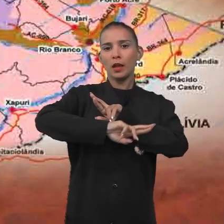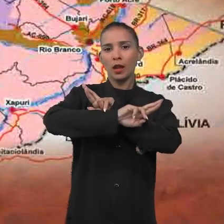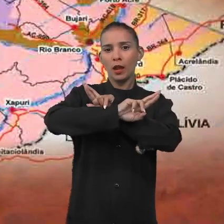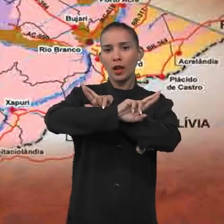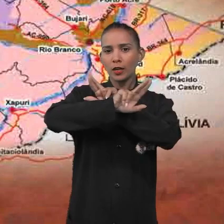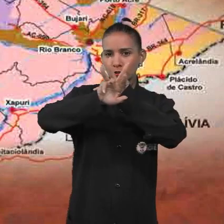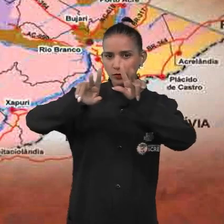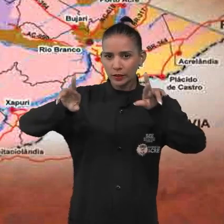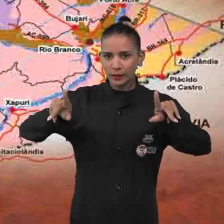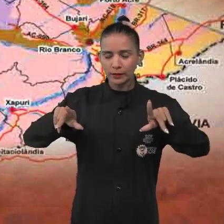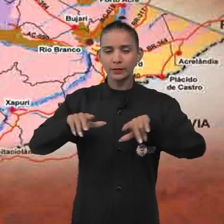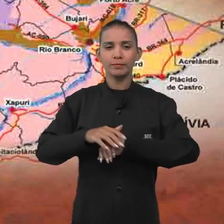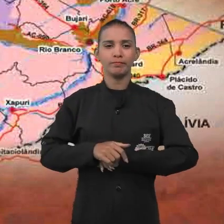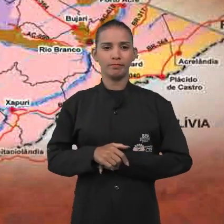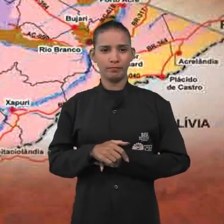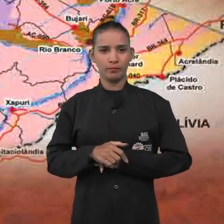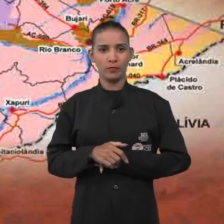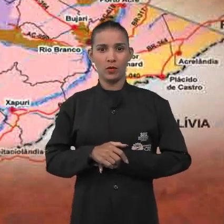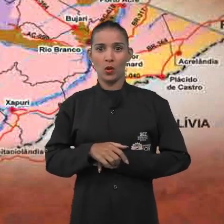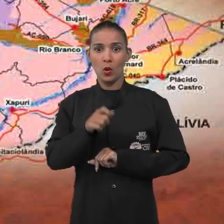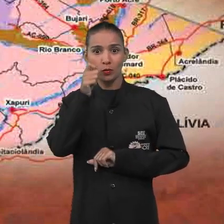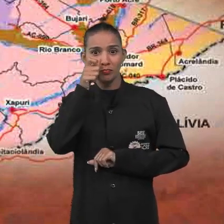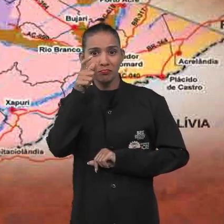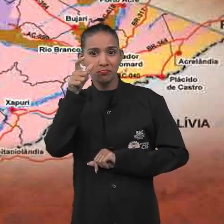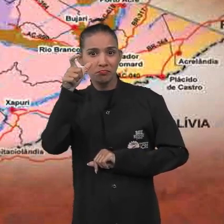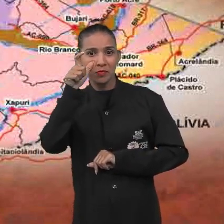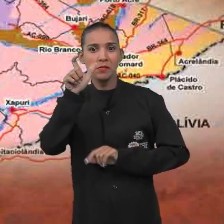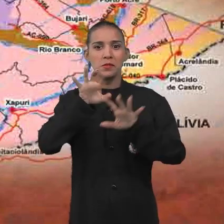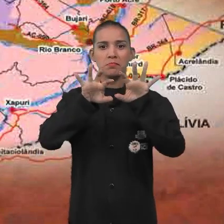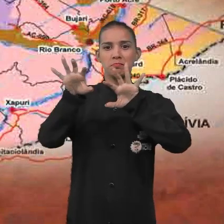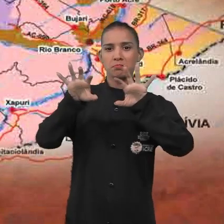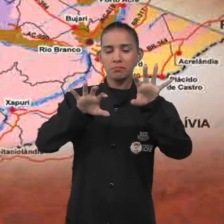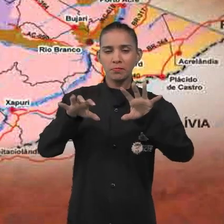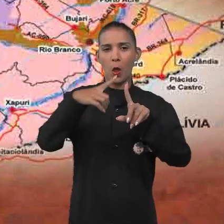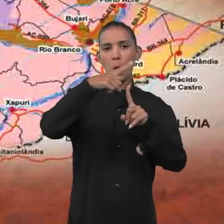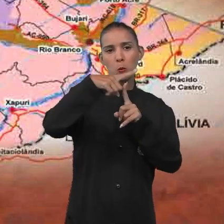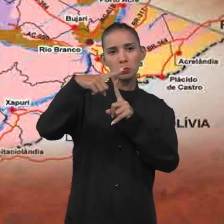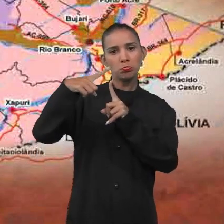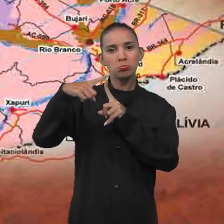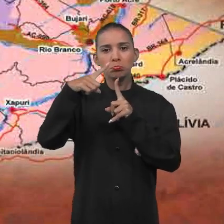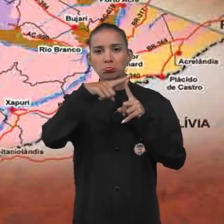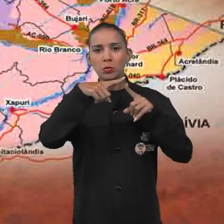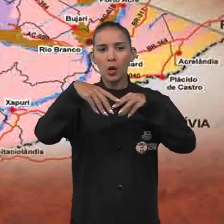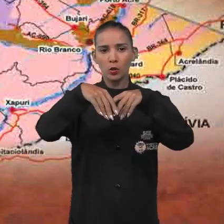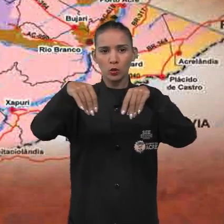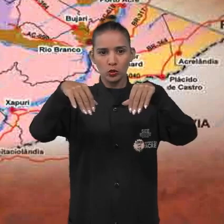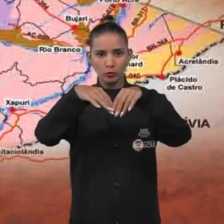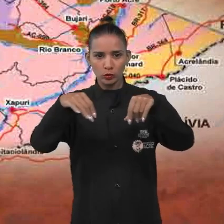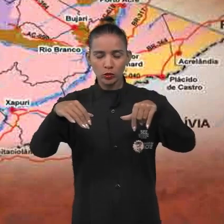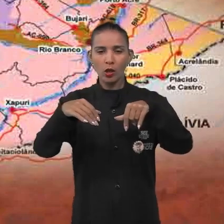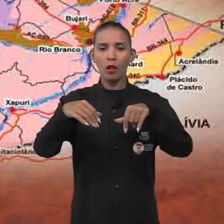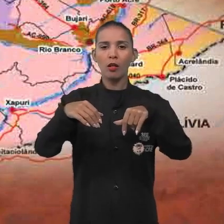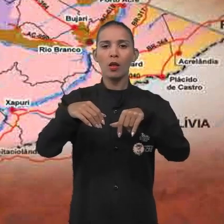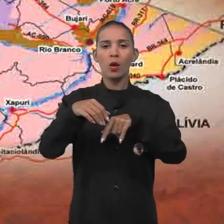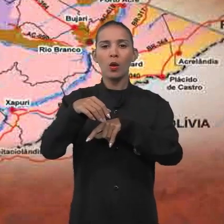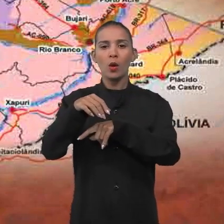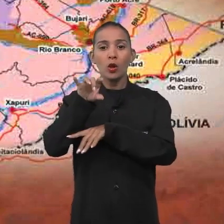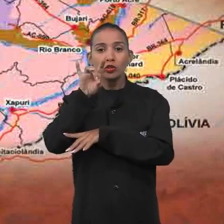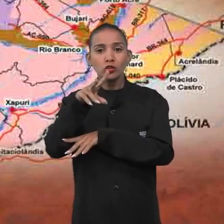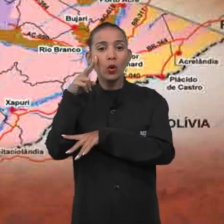que interessante, pessoal. Então, essa é a distribuição dos solos, conforme vocês vão observar aqui na legenda,